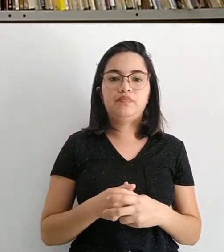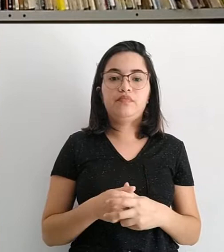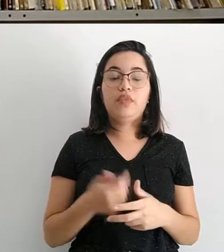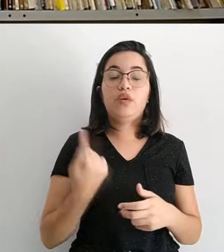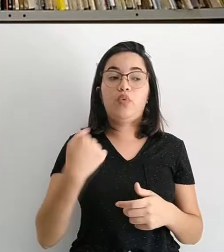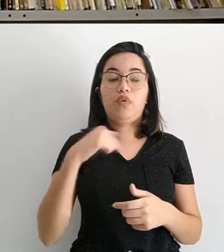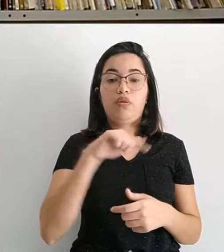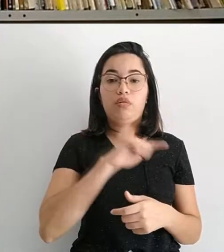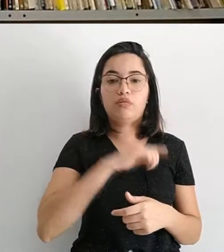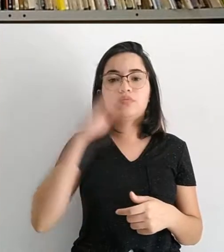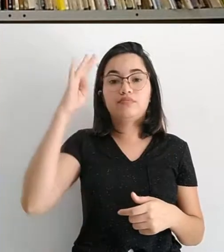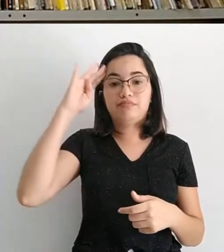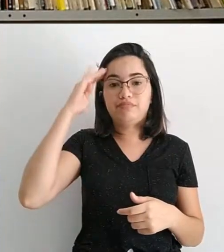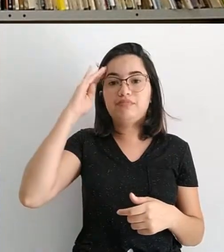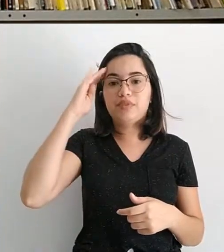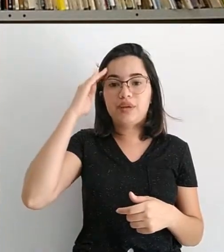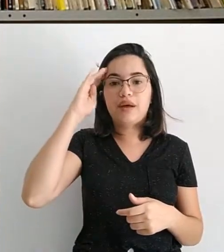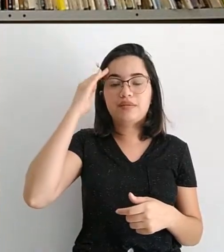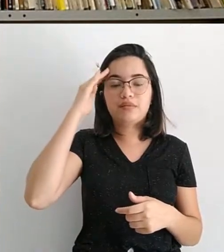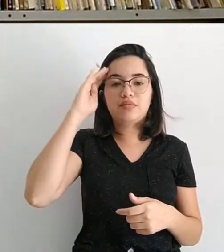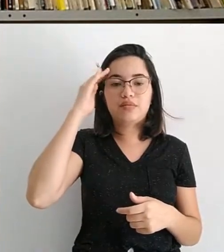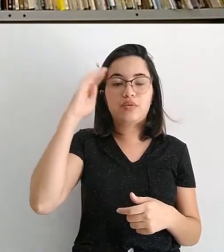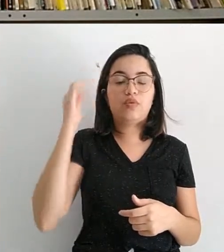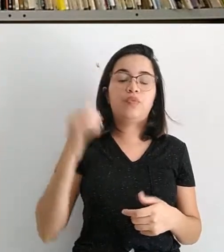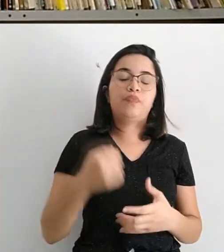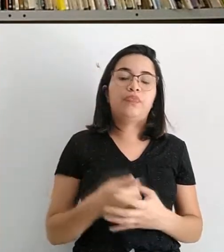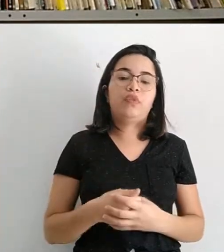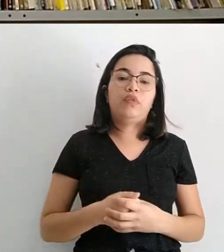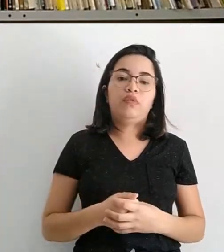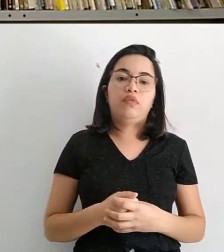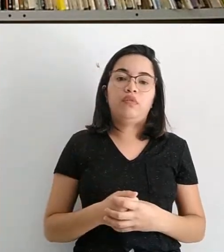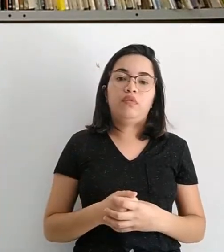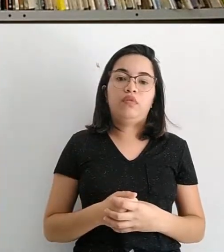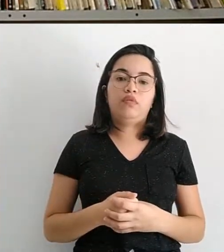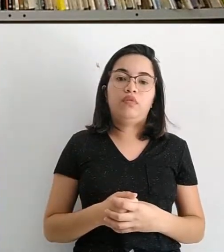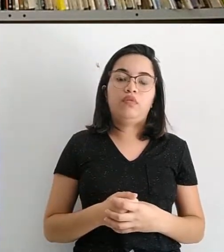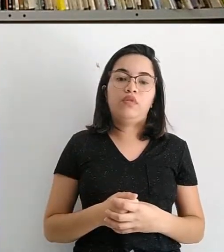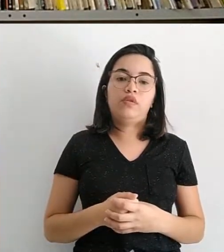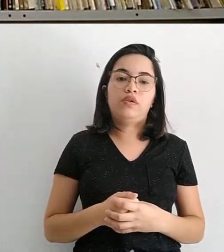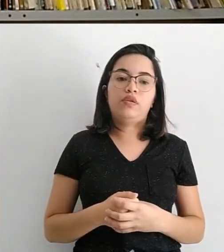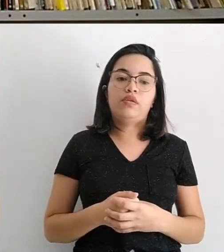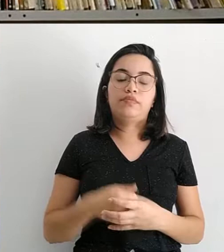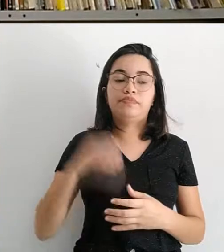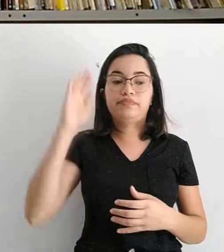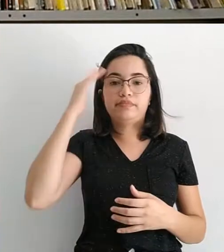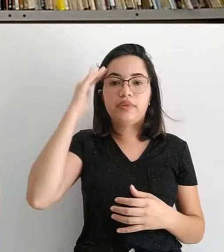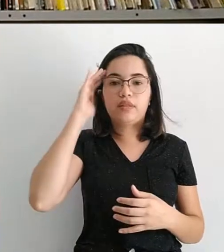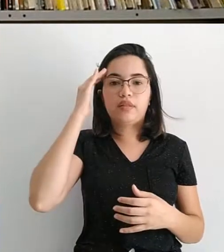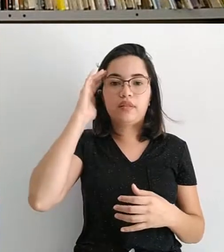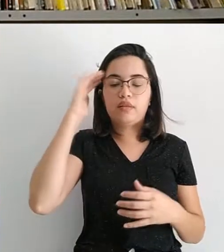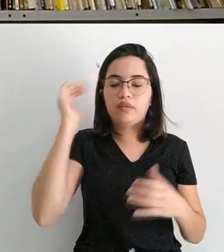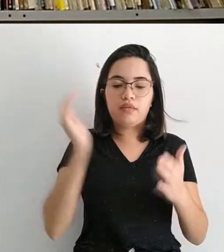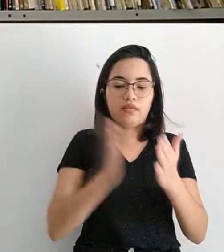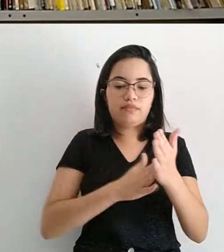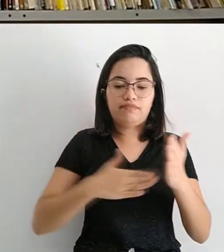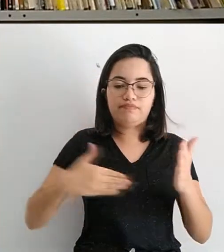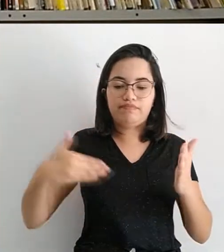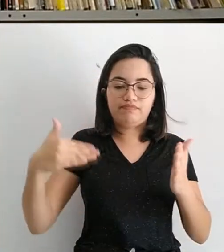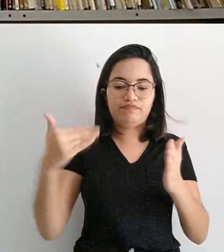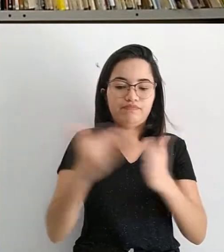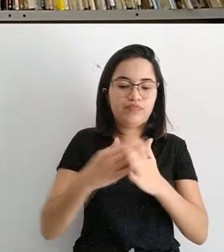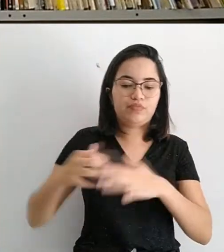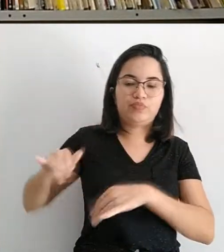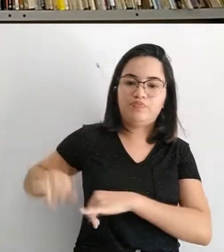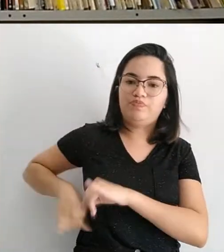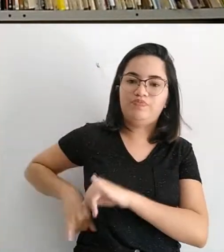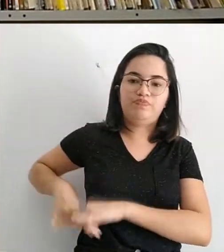e com a nossa razão, com o nosso entendimento, absorver todo